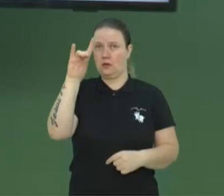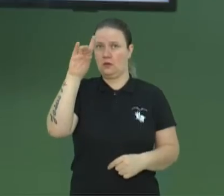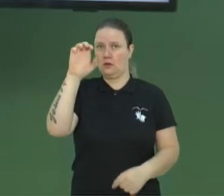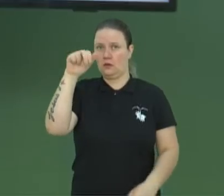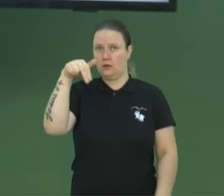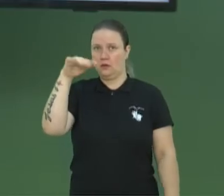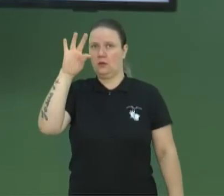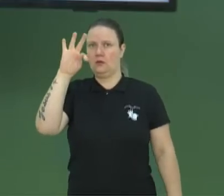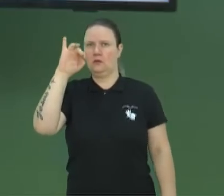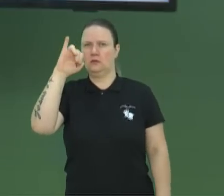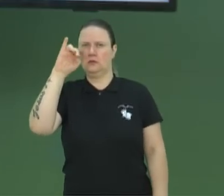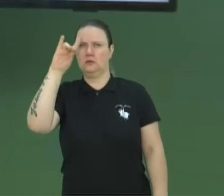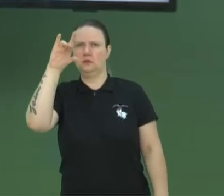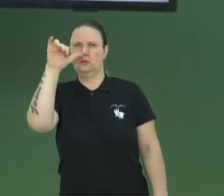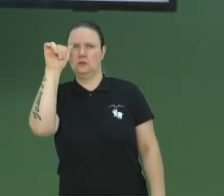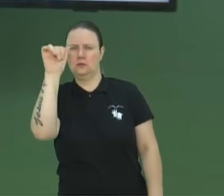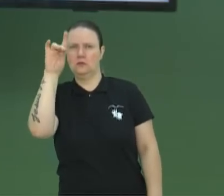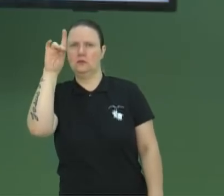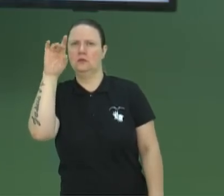As demais